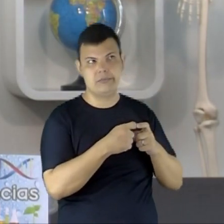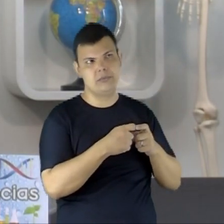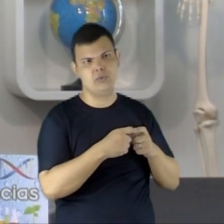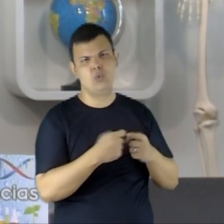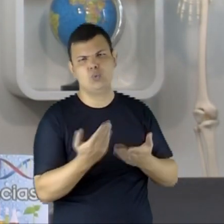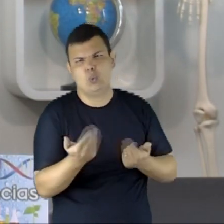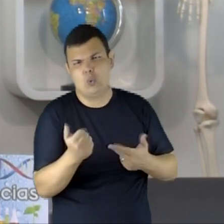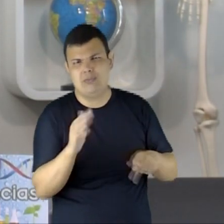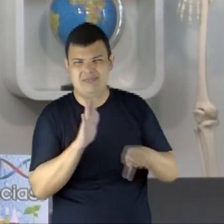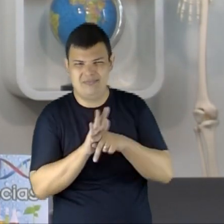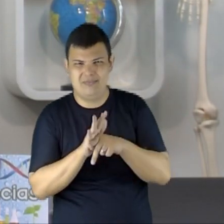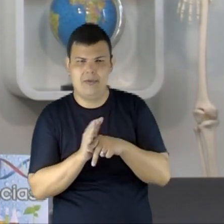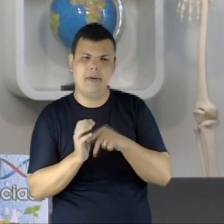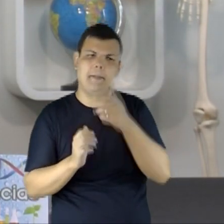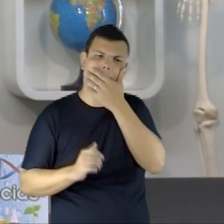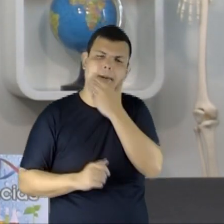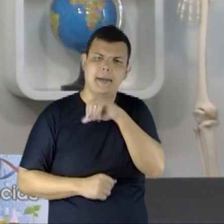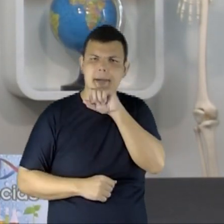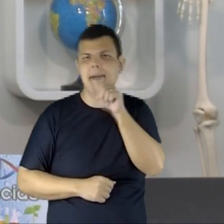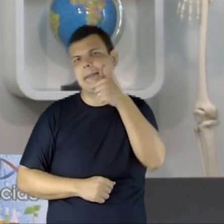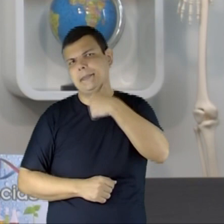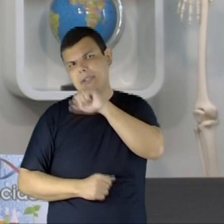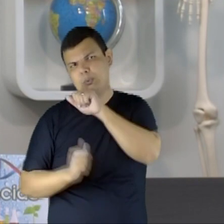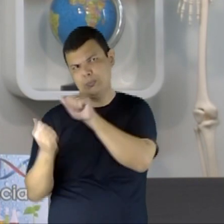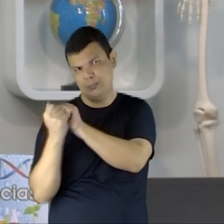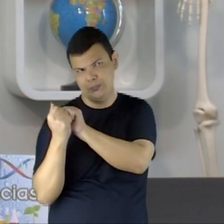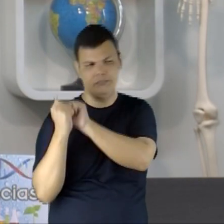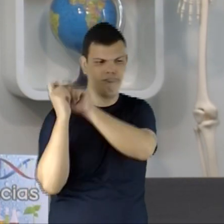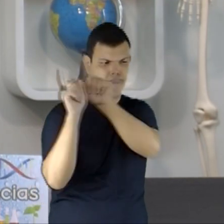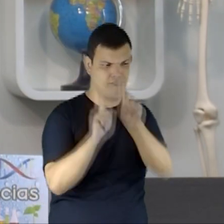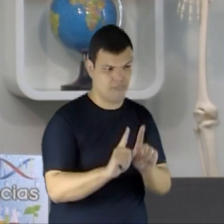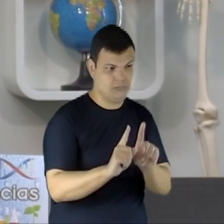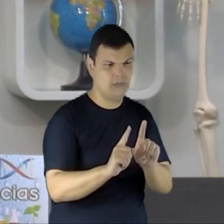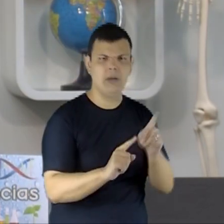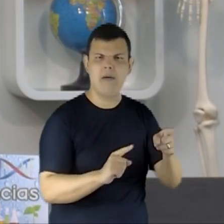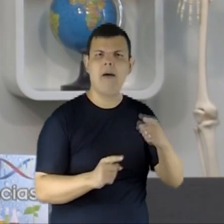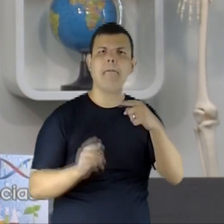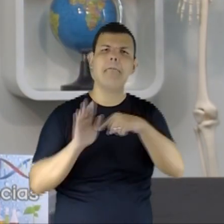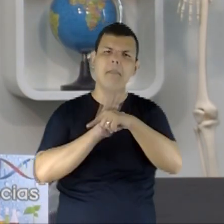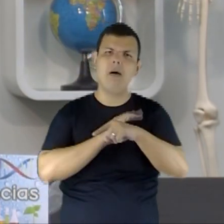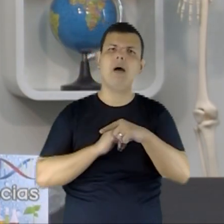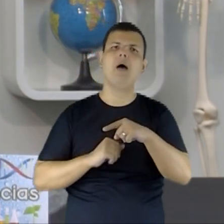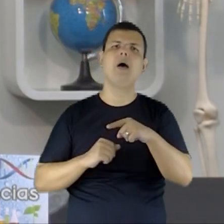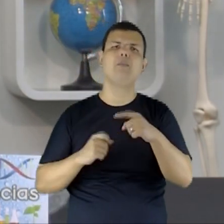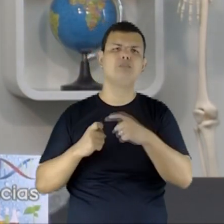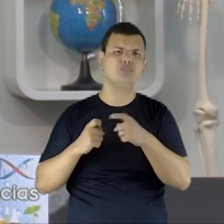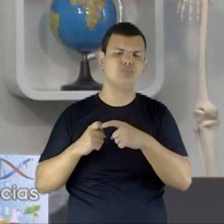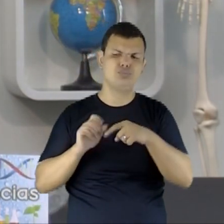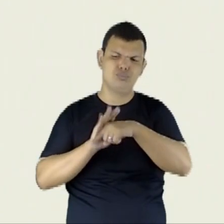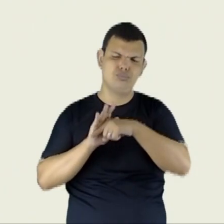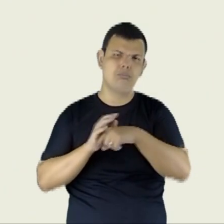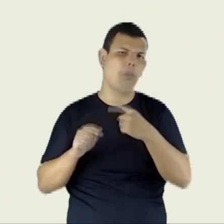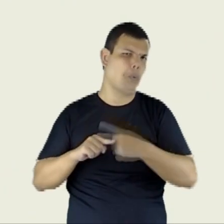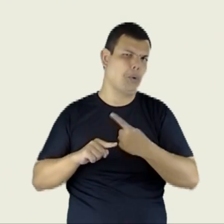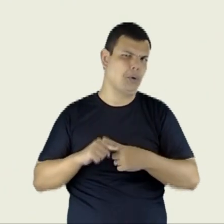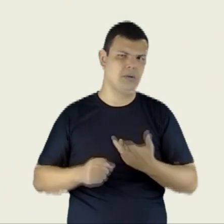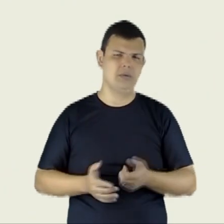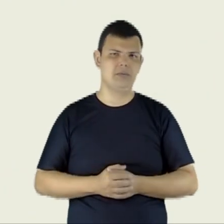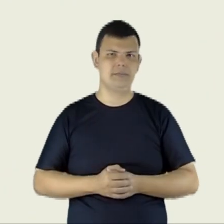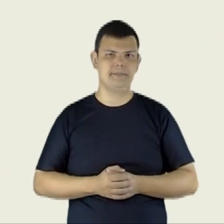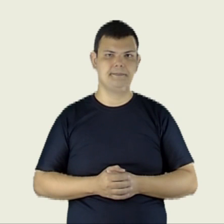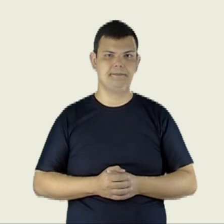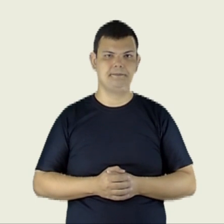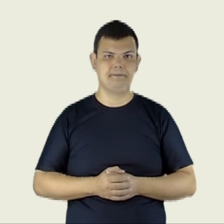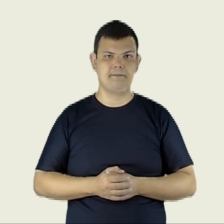pediatra, né, com a mamãe, com o papai, por que a médica pede esse exame de urina? Vamos acompanhar aí na tela. Então,